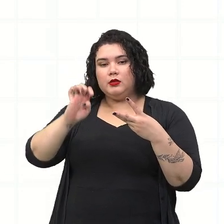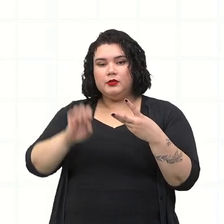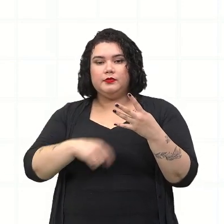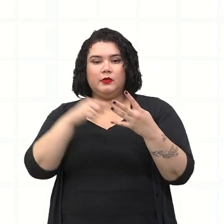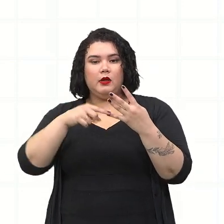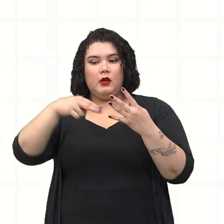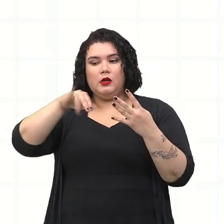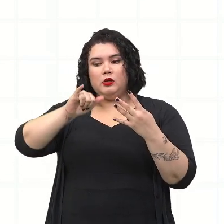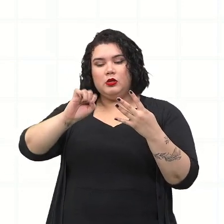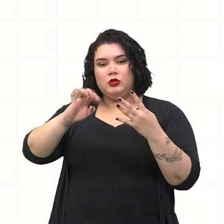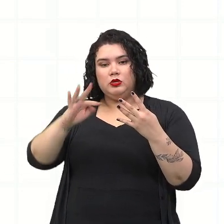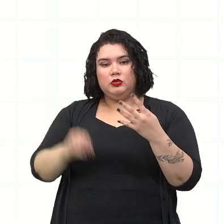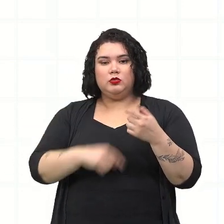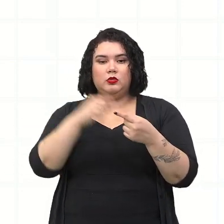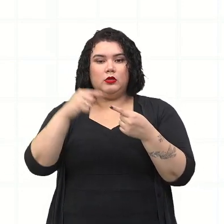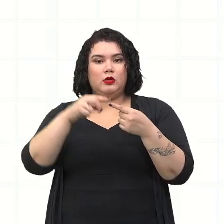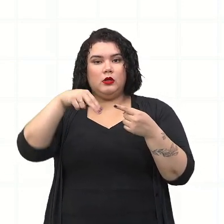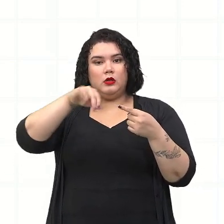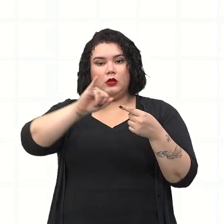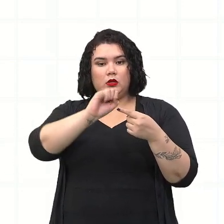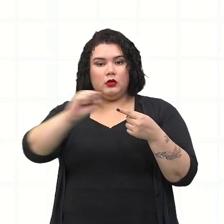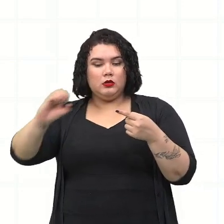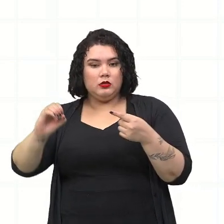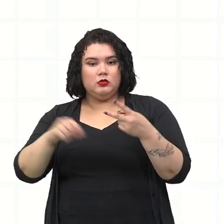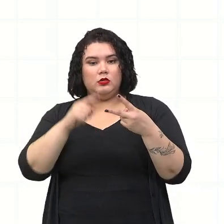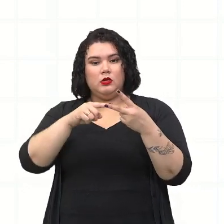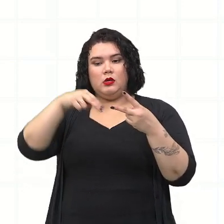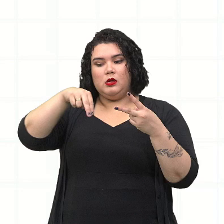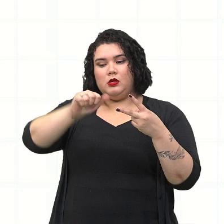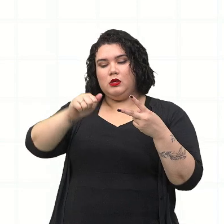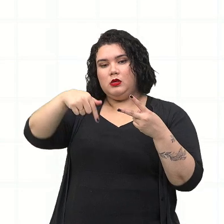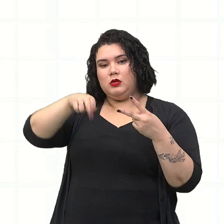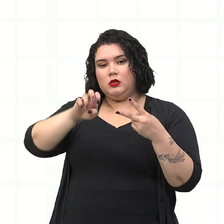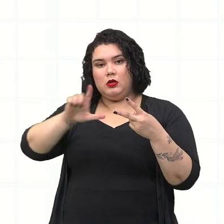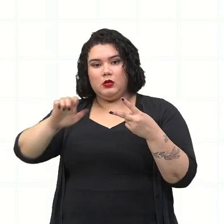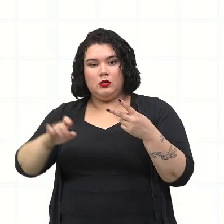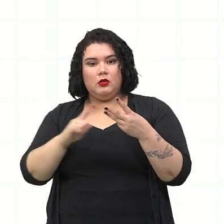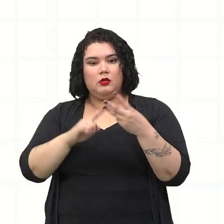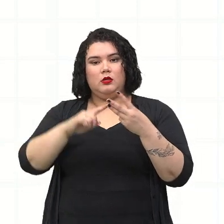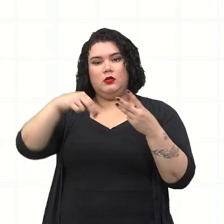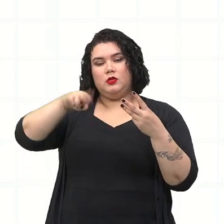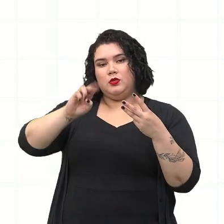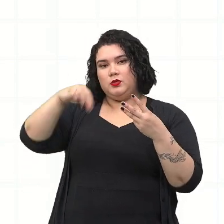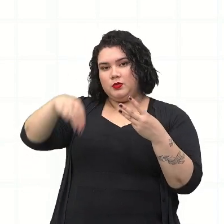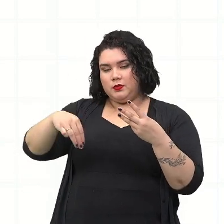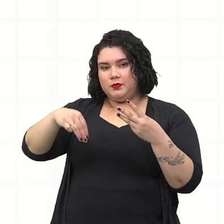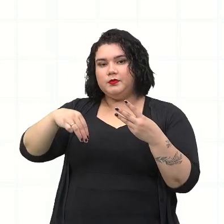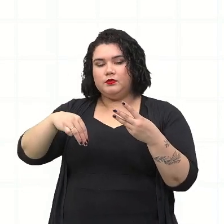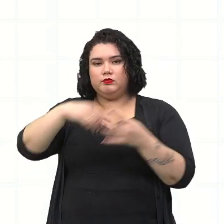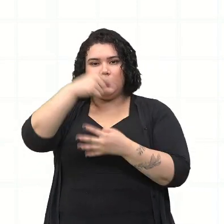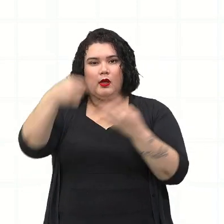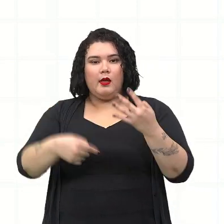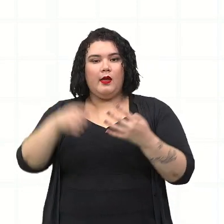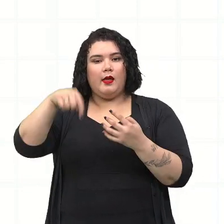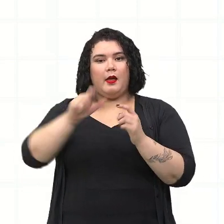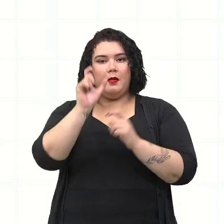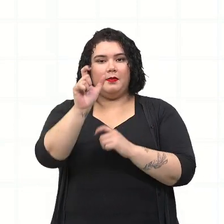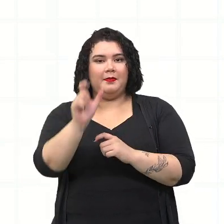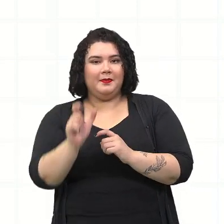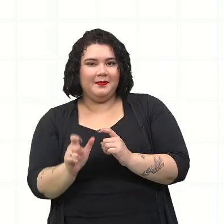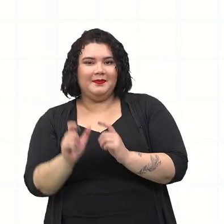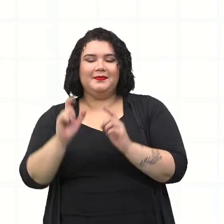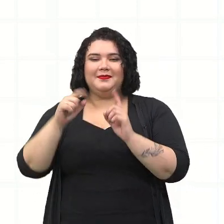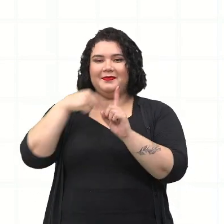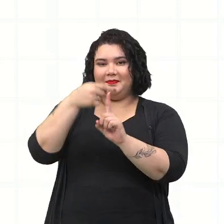em mais esse, nesse, em mais isso, nisso, em mais aquele, naquele, em mais um, num.